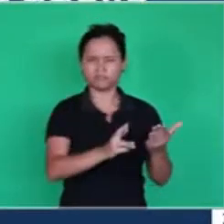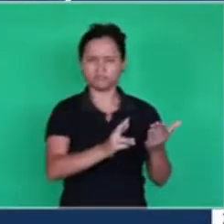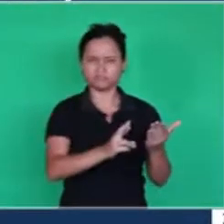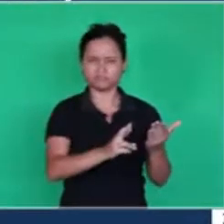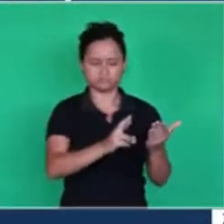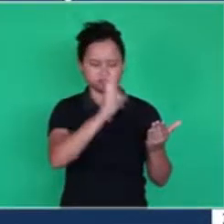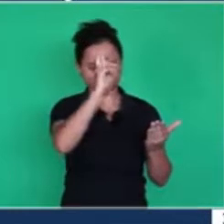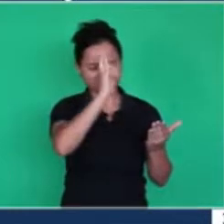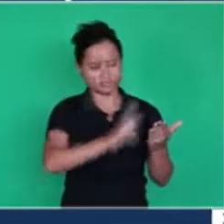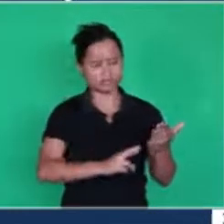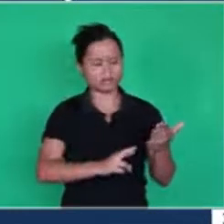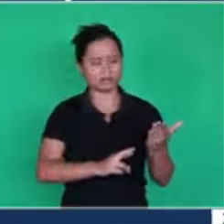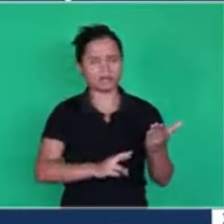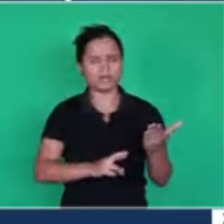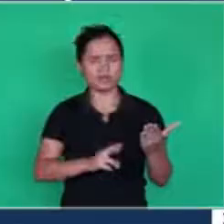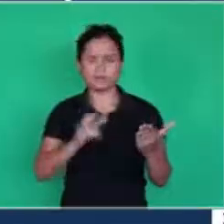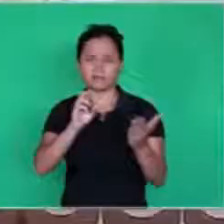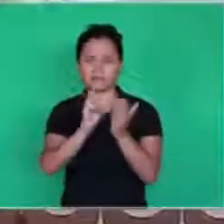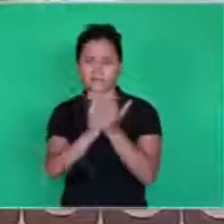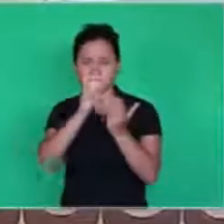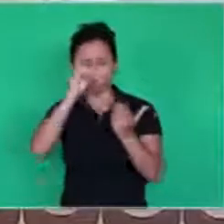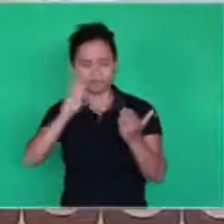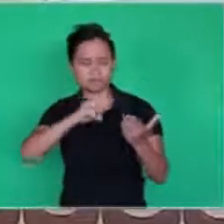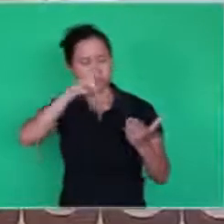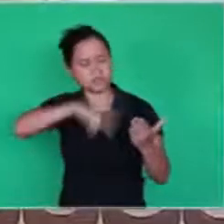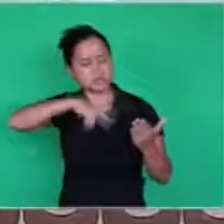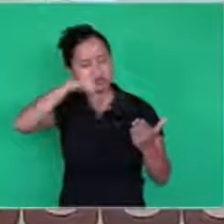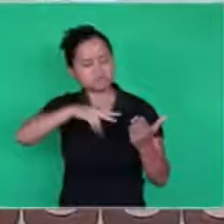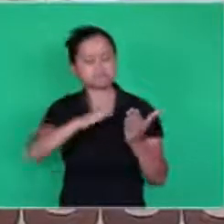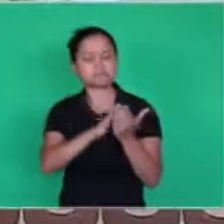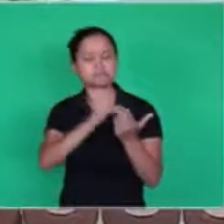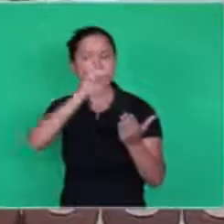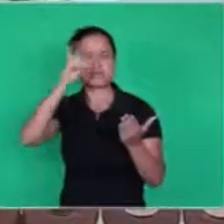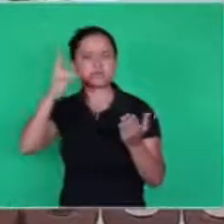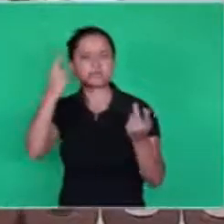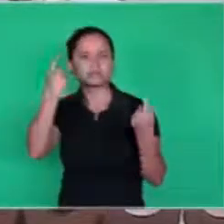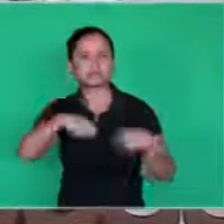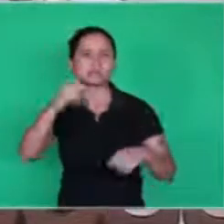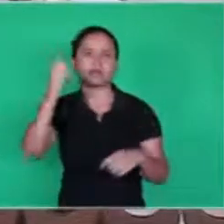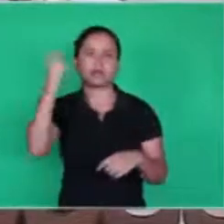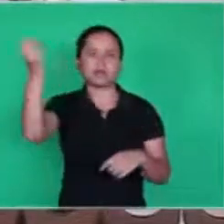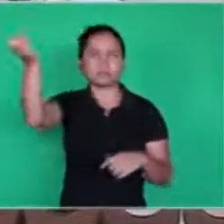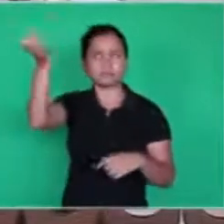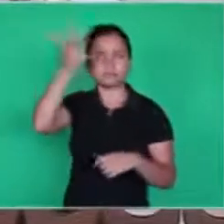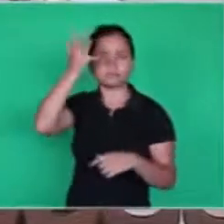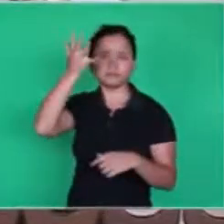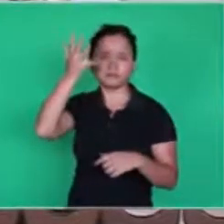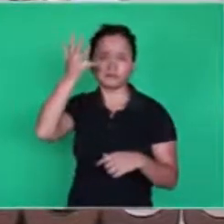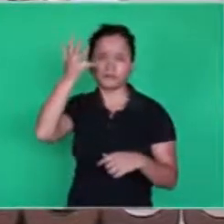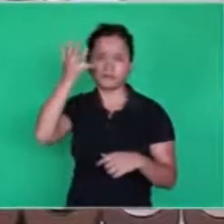lendo Bíblia, meu irmão? É por isso que tem que ter revelação. Bíblia sem revelação